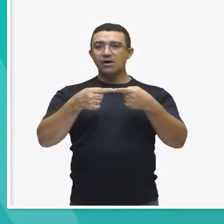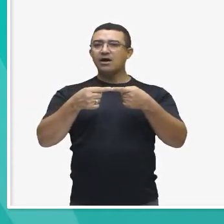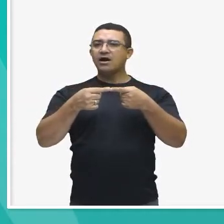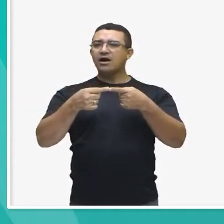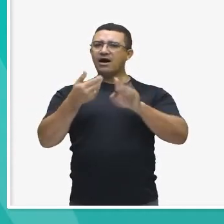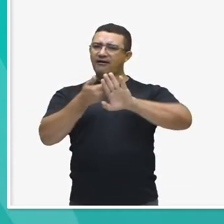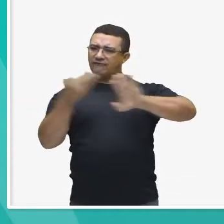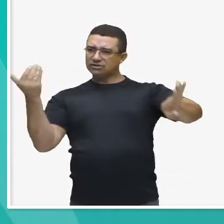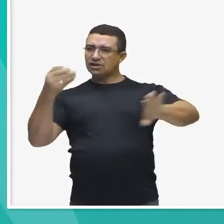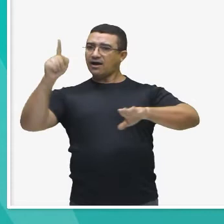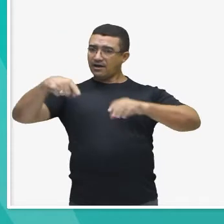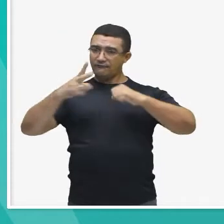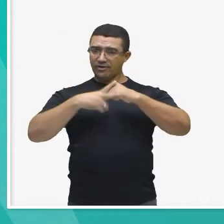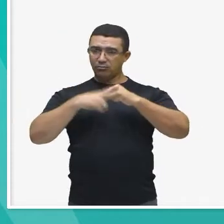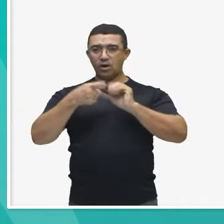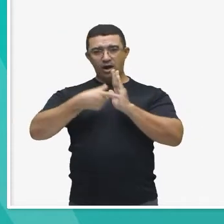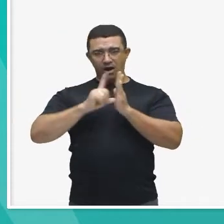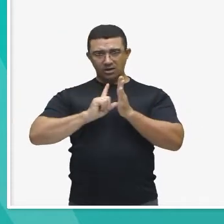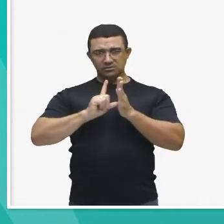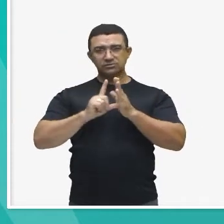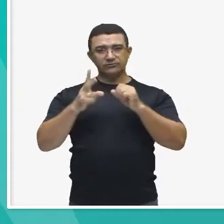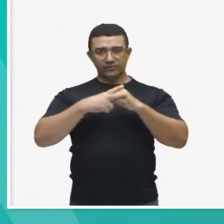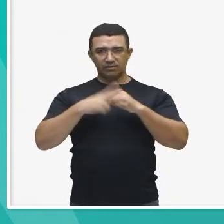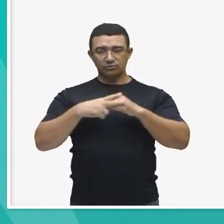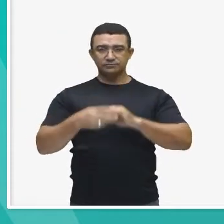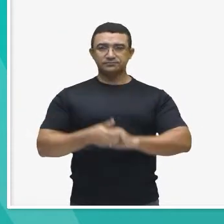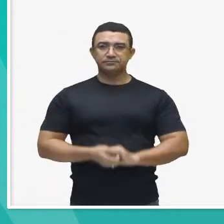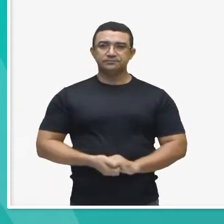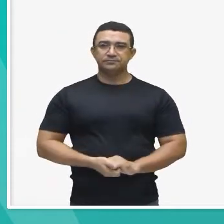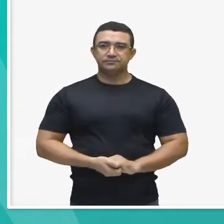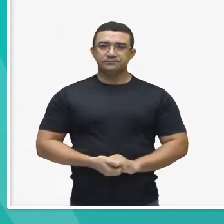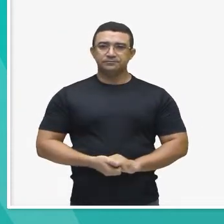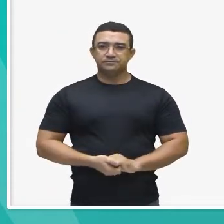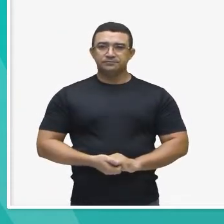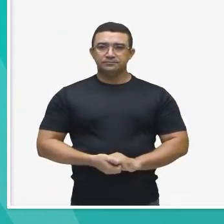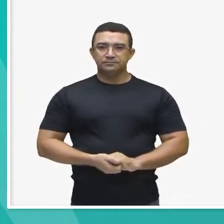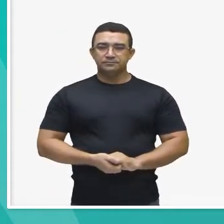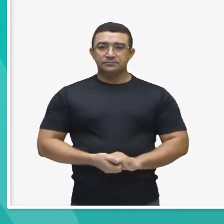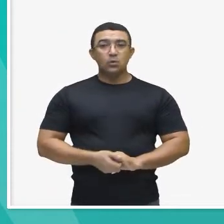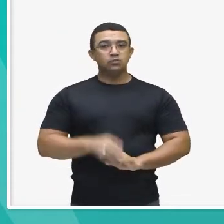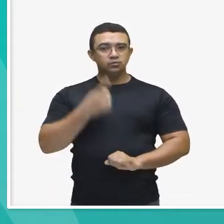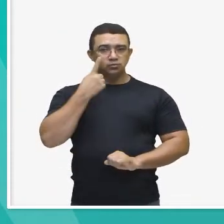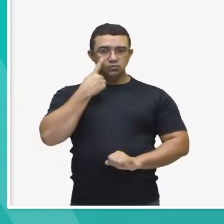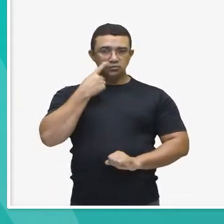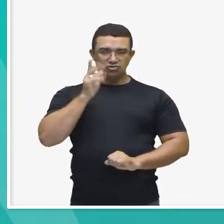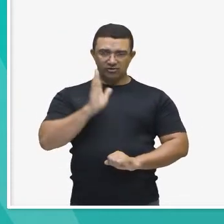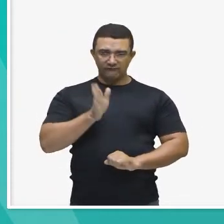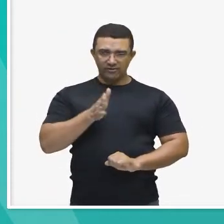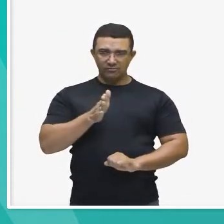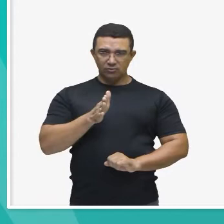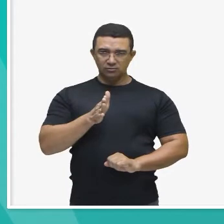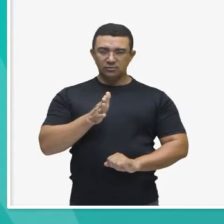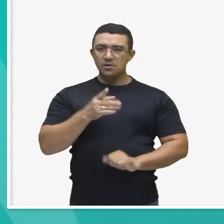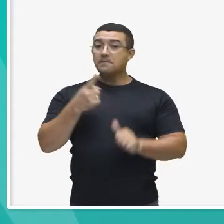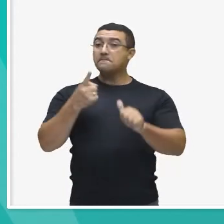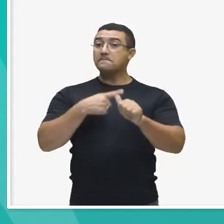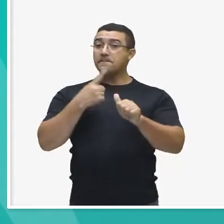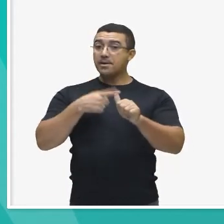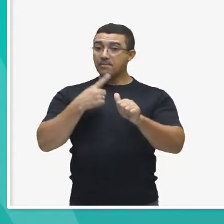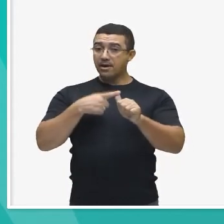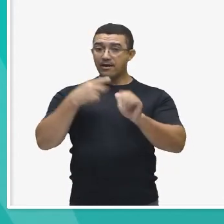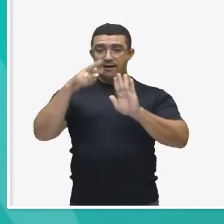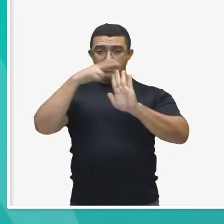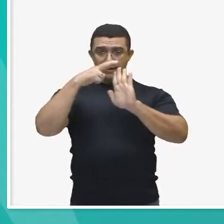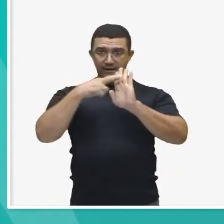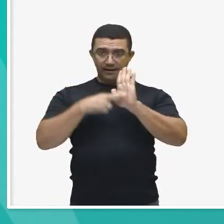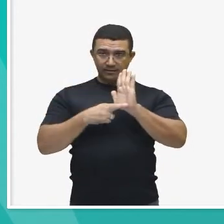é um verbo, tá certo? Muito bem, gente. Então, nós já identificamos aí um dos primeiros, os casos